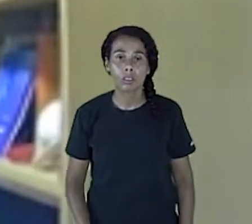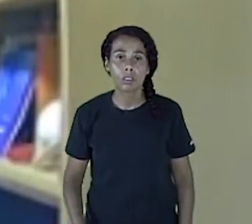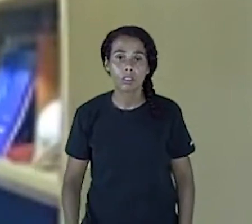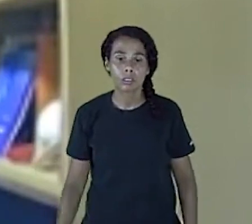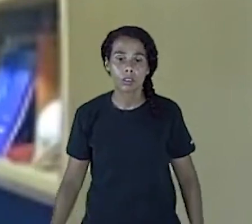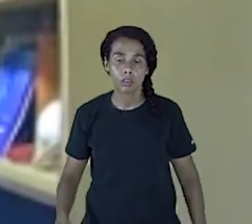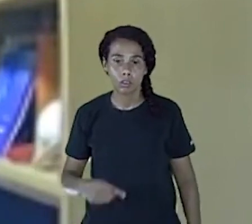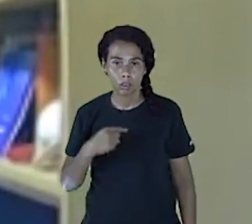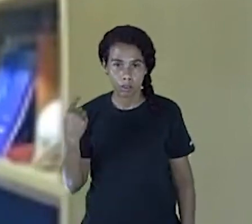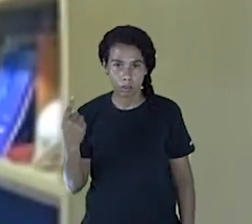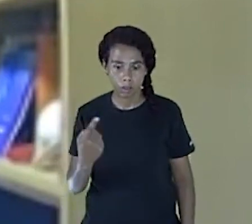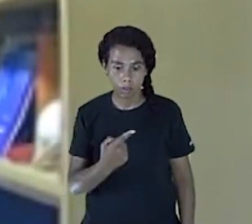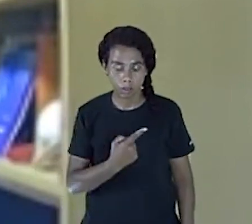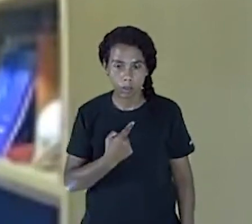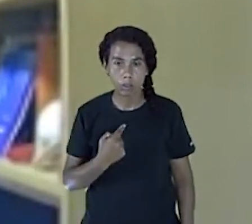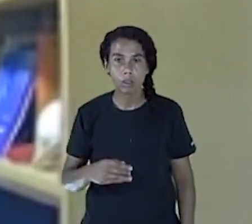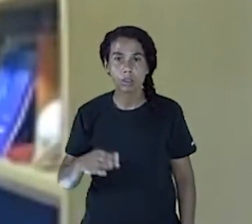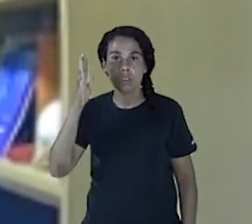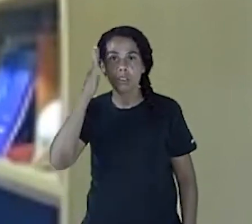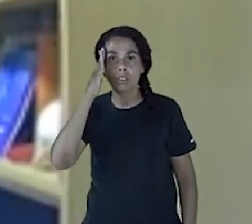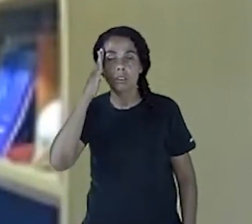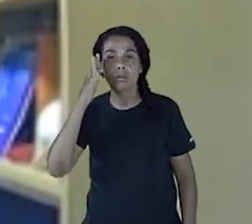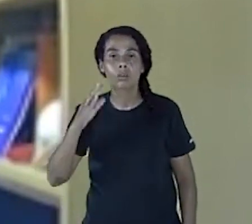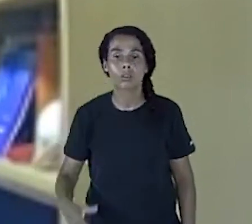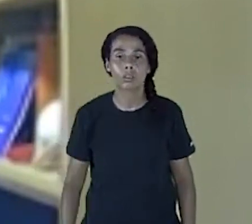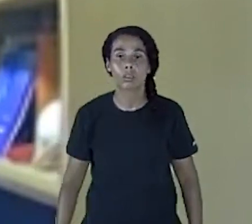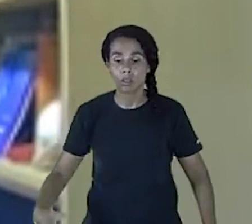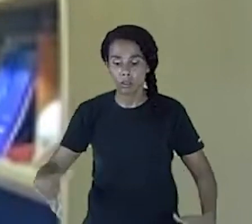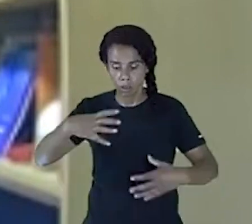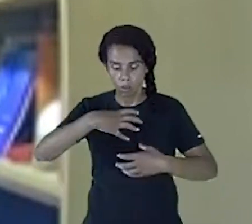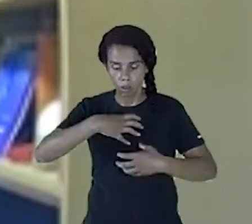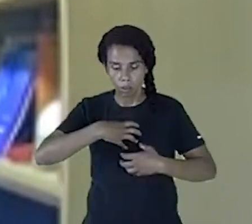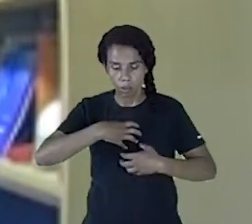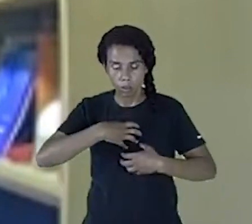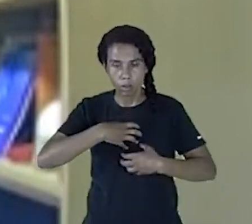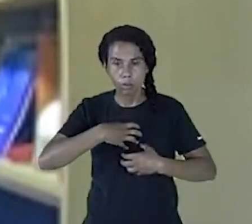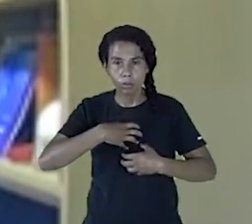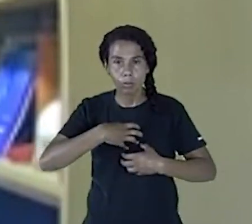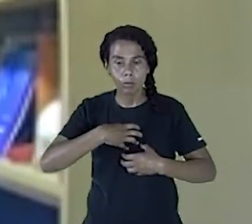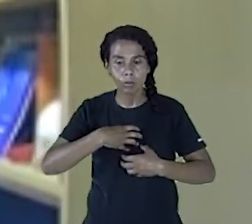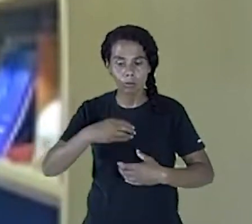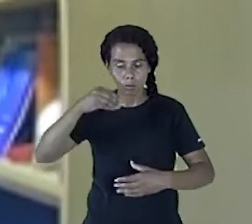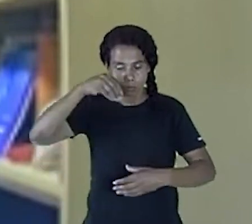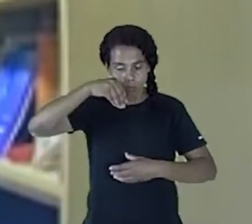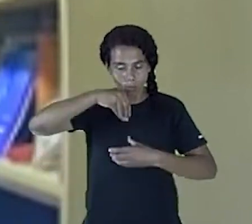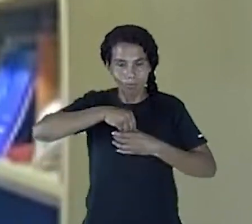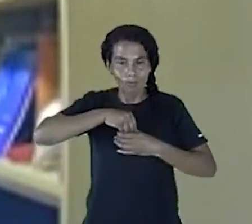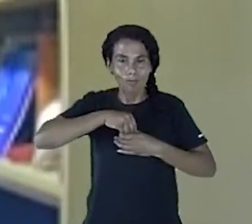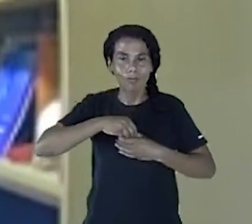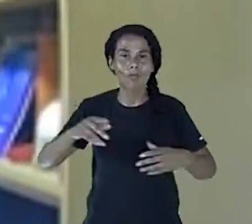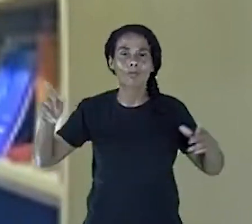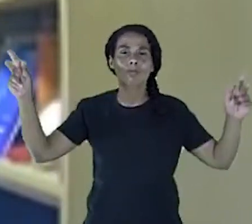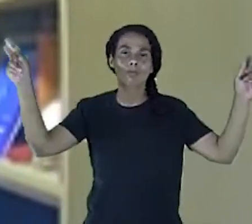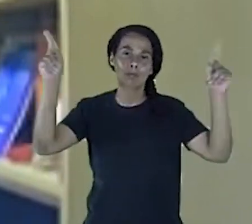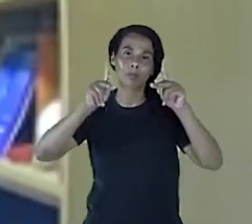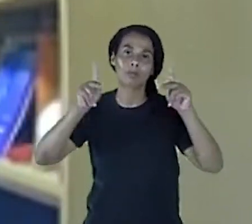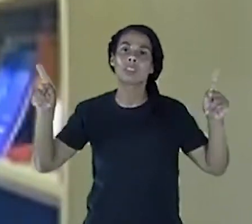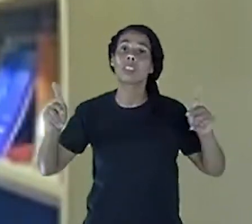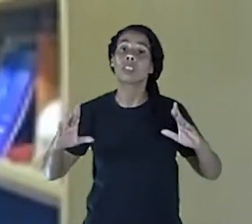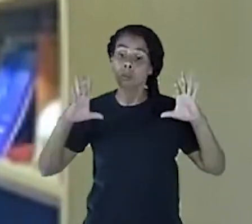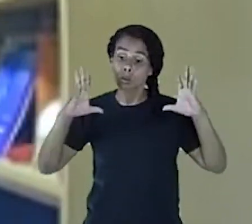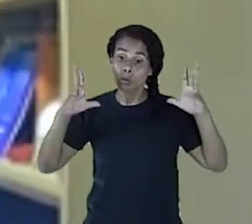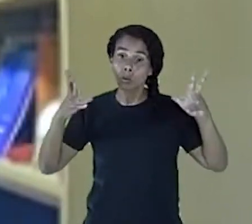o caminho da paz. Então essa paz interior, né, que é que a gente realmente precisa ter. E esse